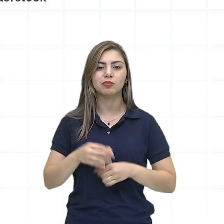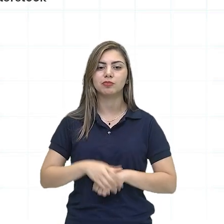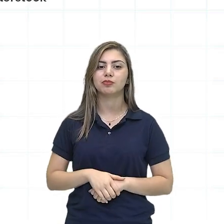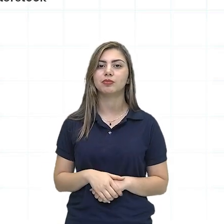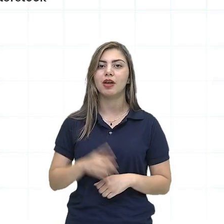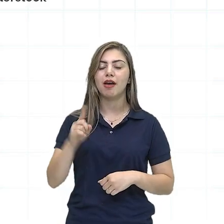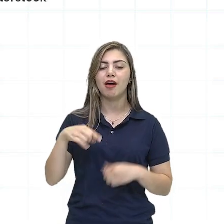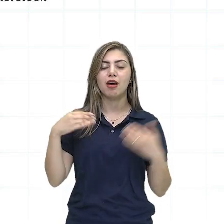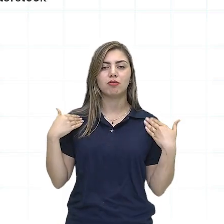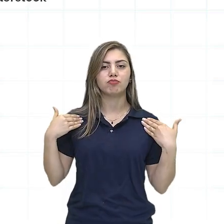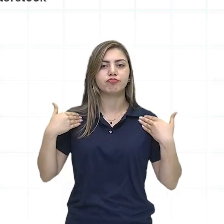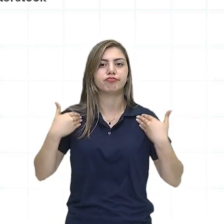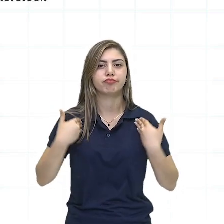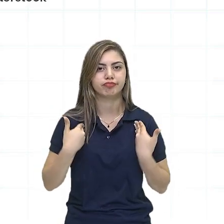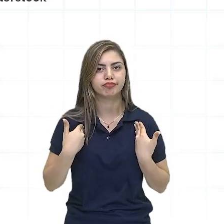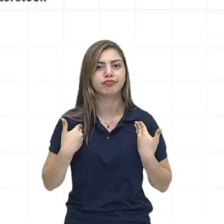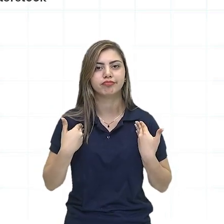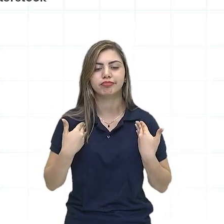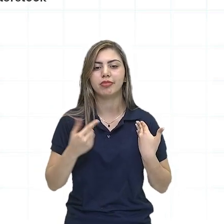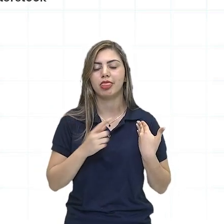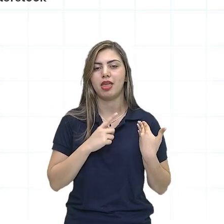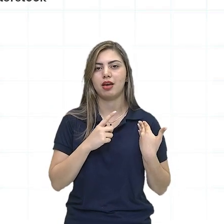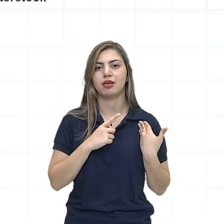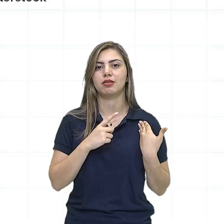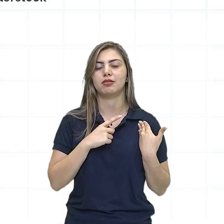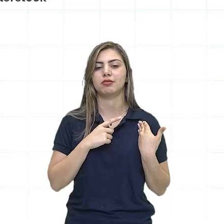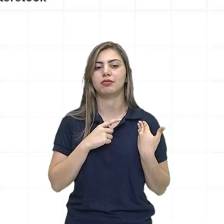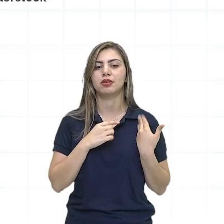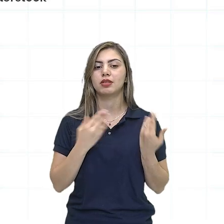desvio postural, ou seja, eu estou falando de uma